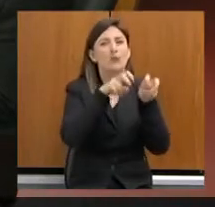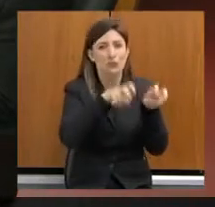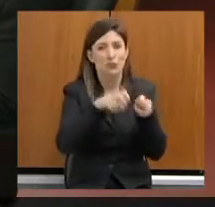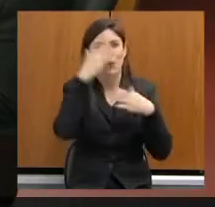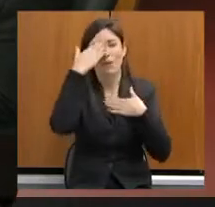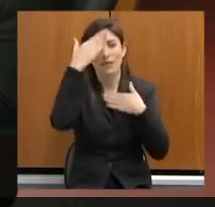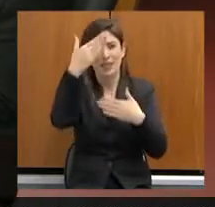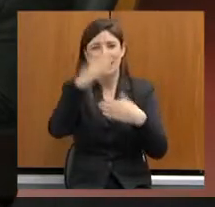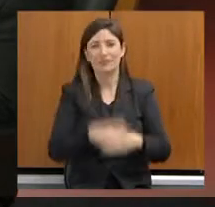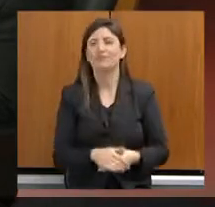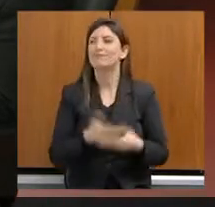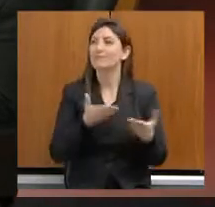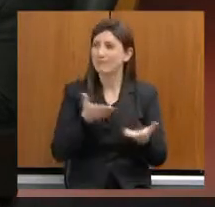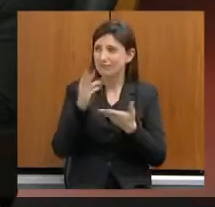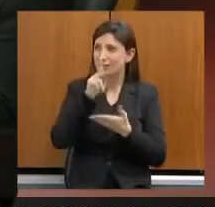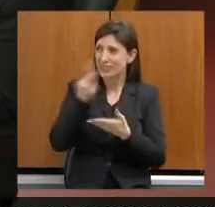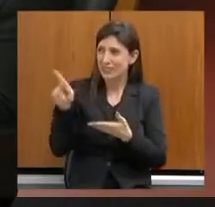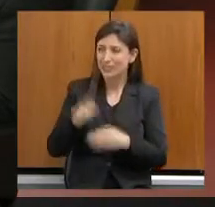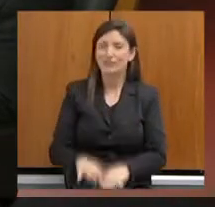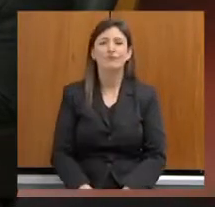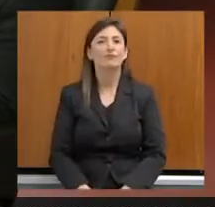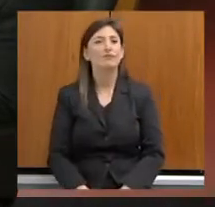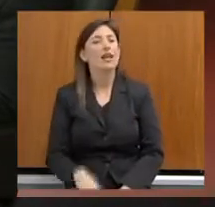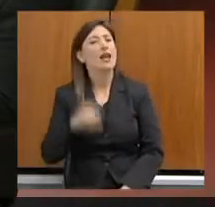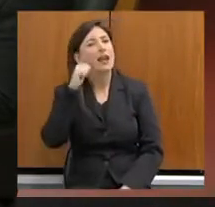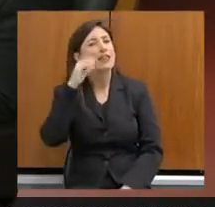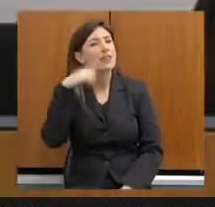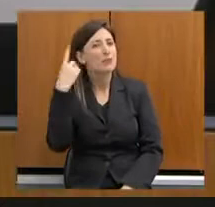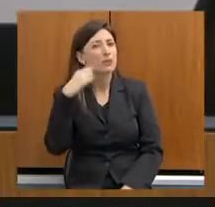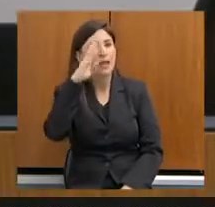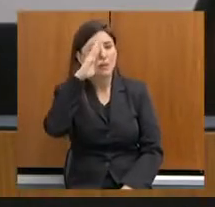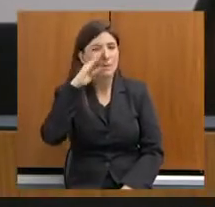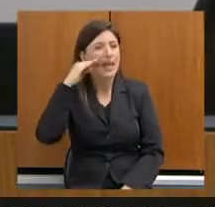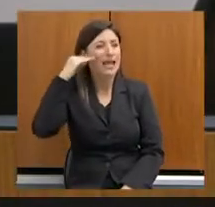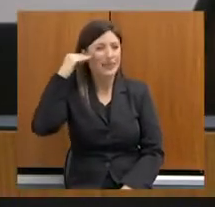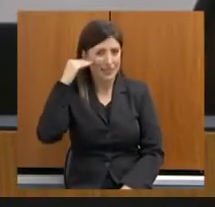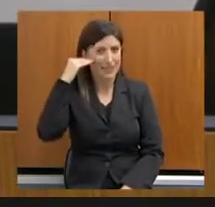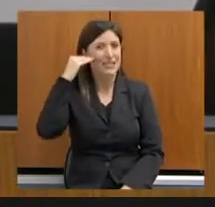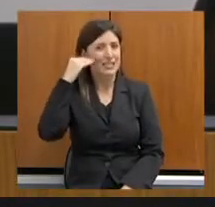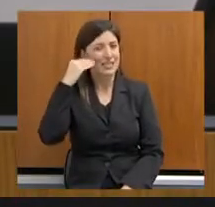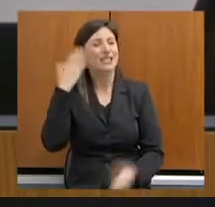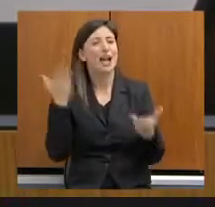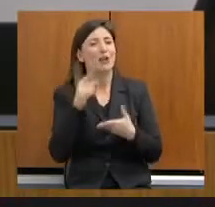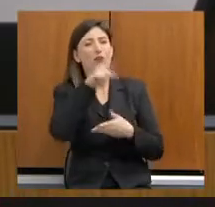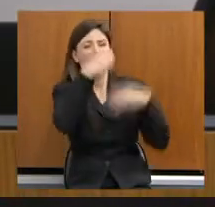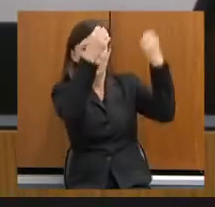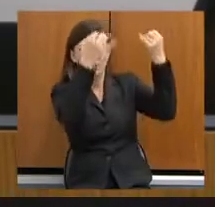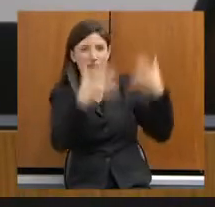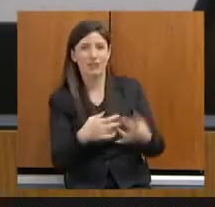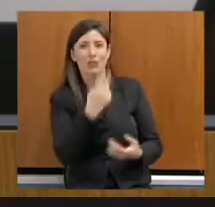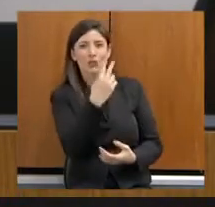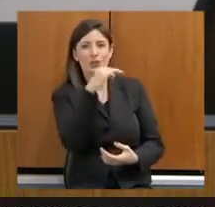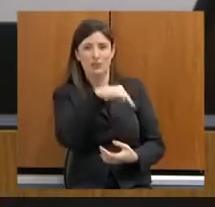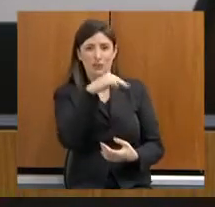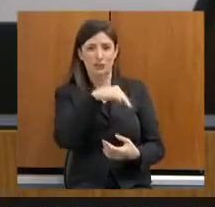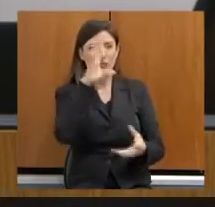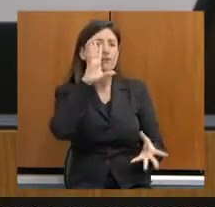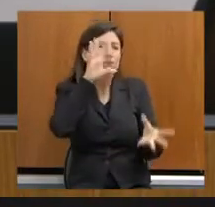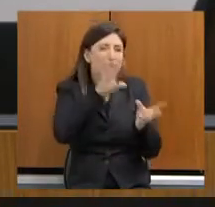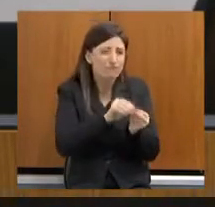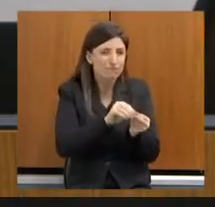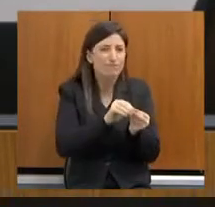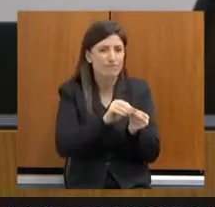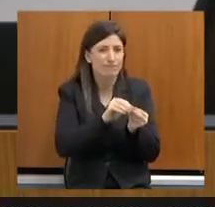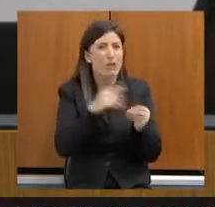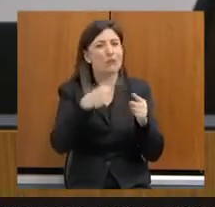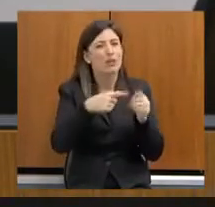eb1 o deputado da Beatriz vou te dar dois minutos para as suas considerações finais sendo